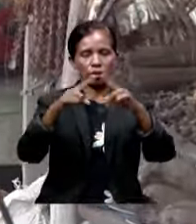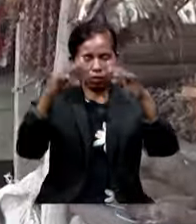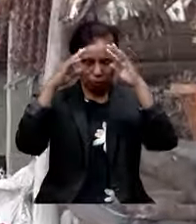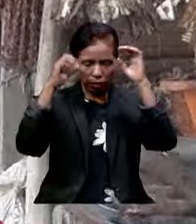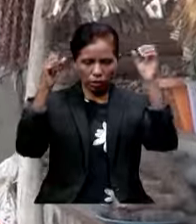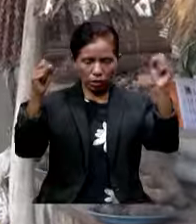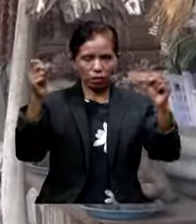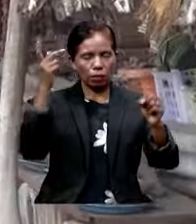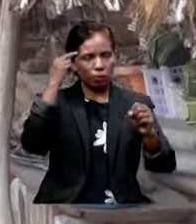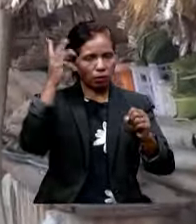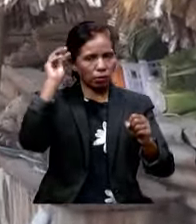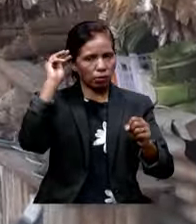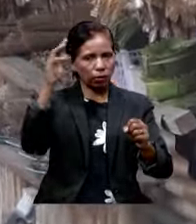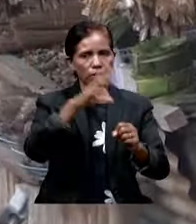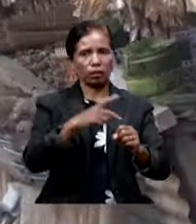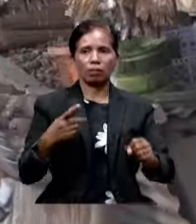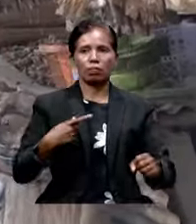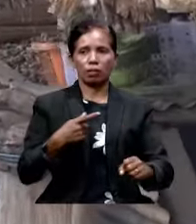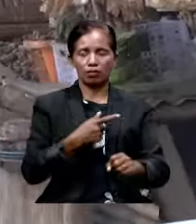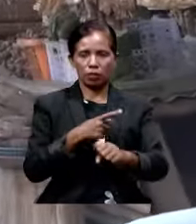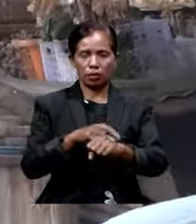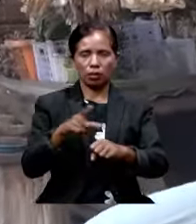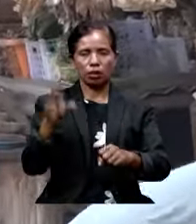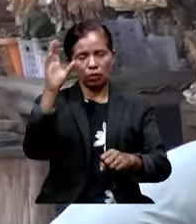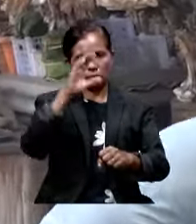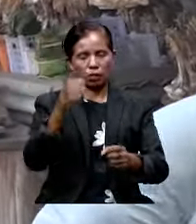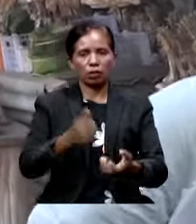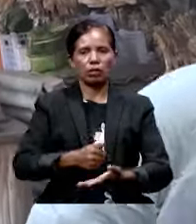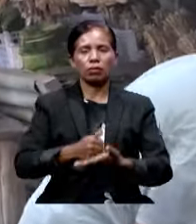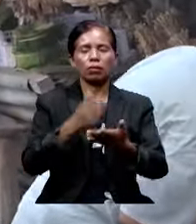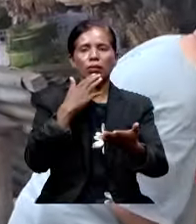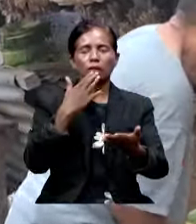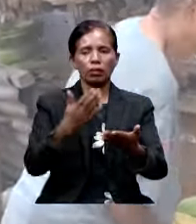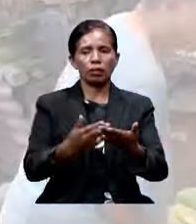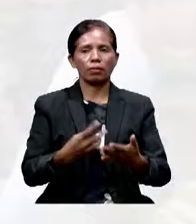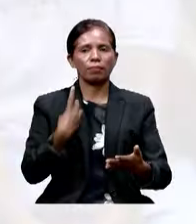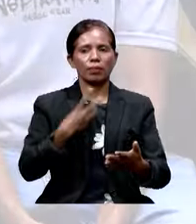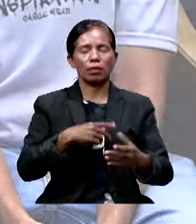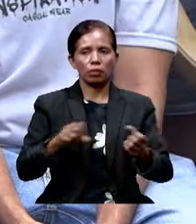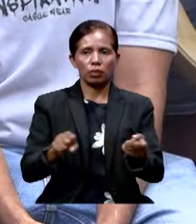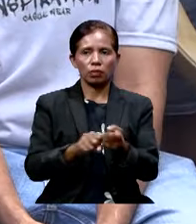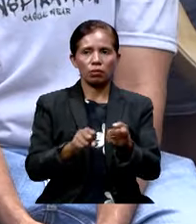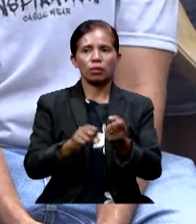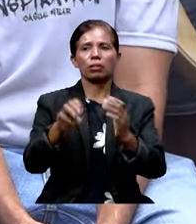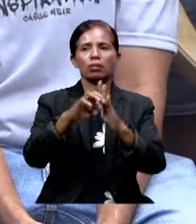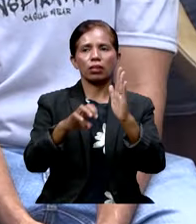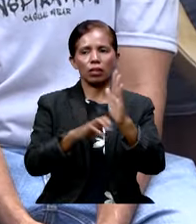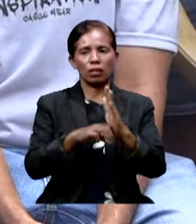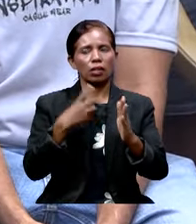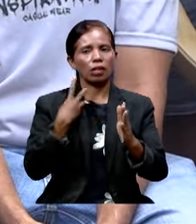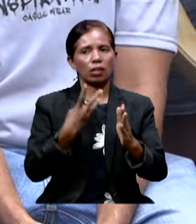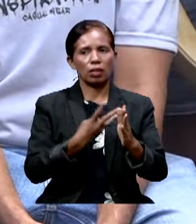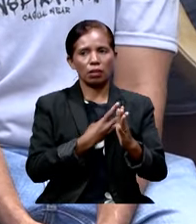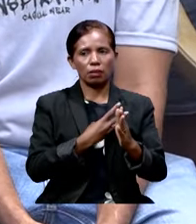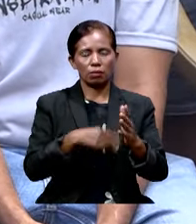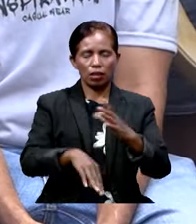republika primeiro ministro no parlamento nacional hodi buka solusaun ne bedia. Ami contribui para o Estado. Ami, beleza, sai